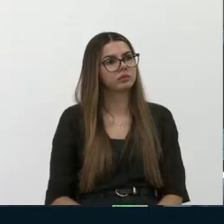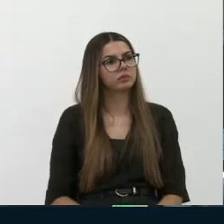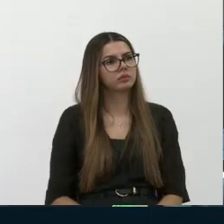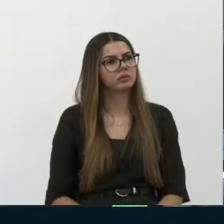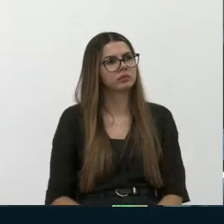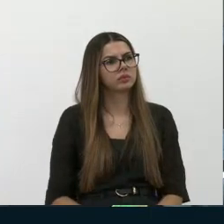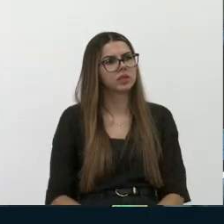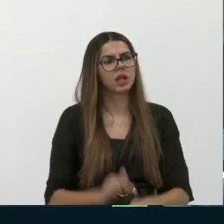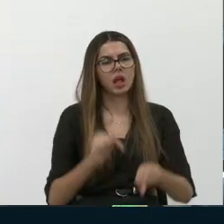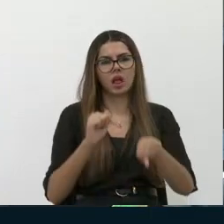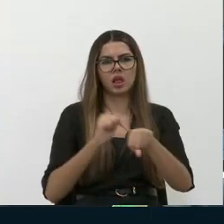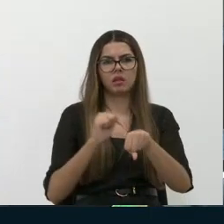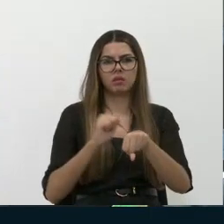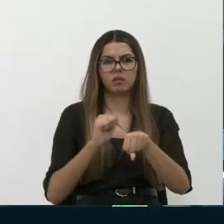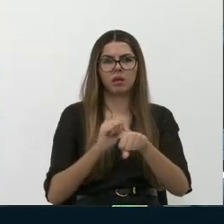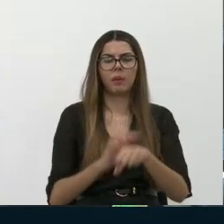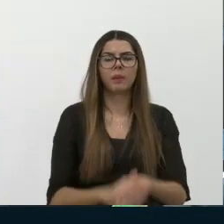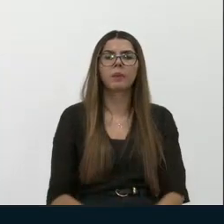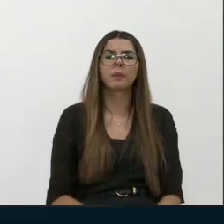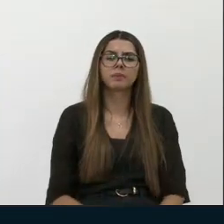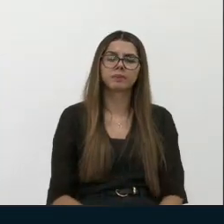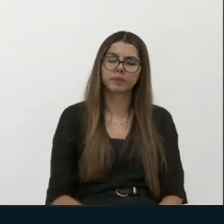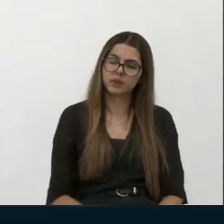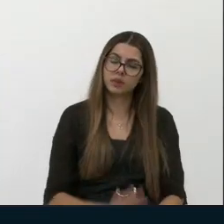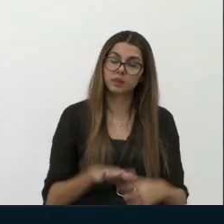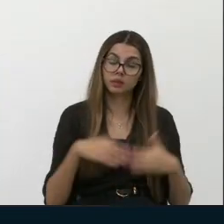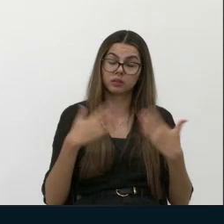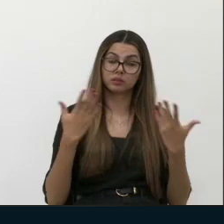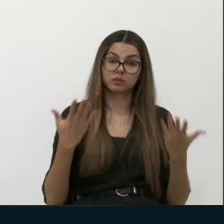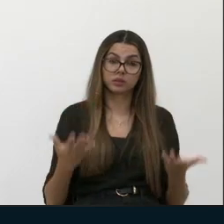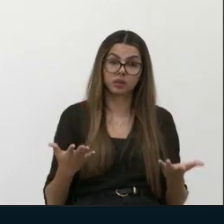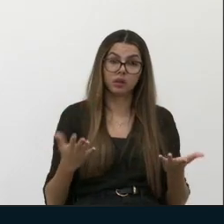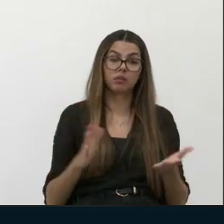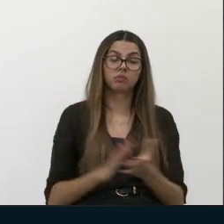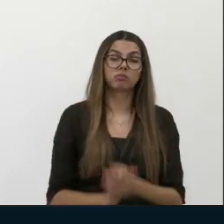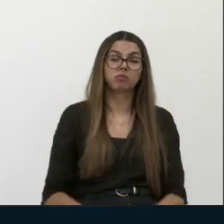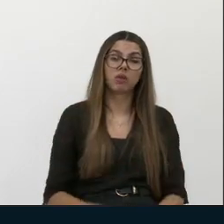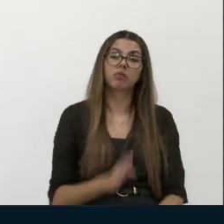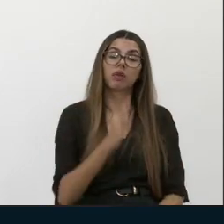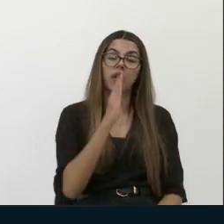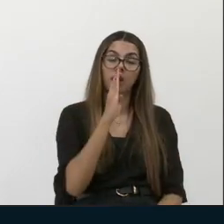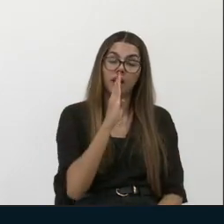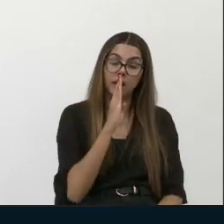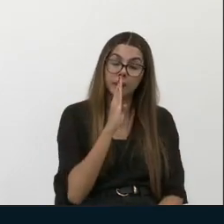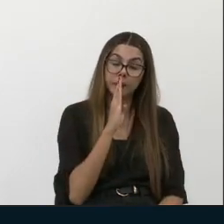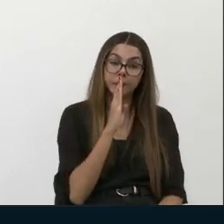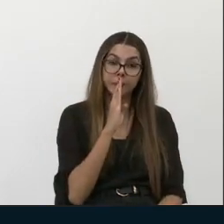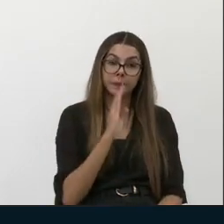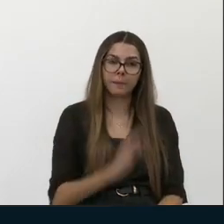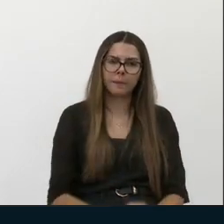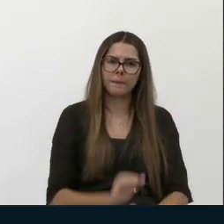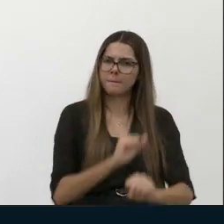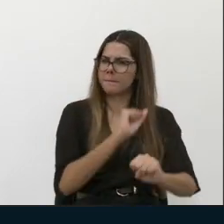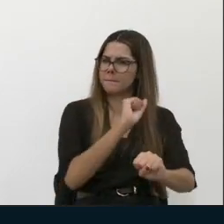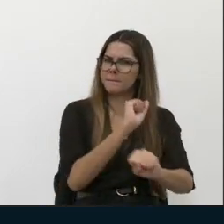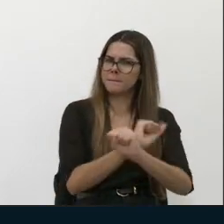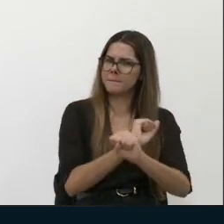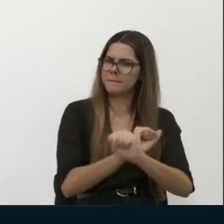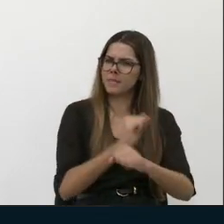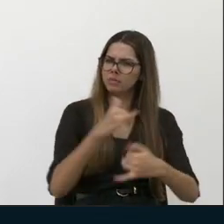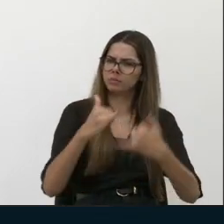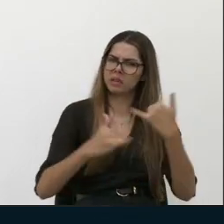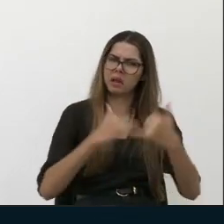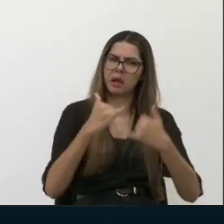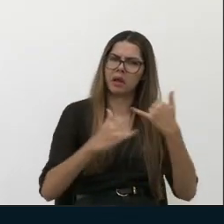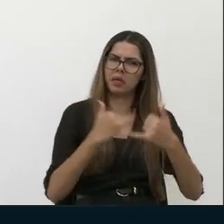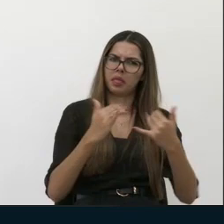o tempo que ele descontou. Bom, eu ouvi e fiquei quieta. Então, parem com essa brincadeira de querer